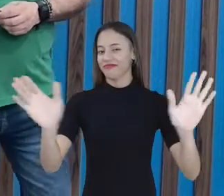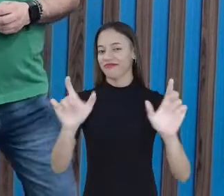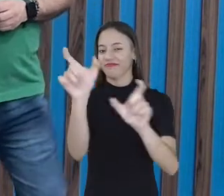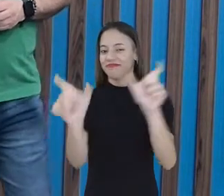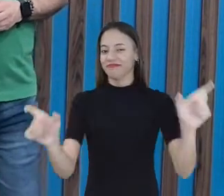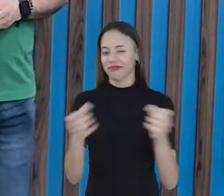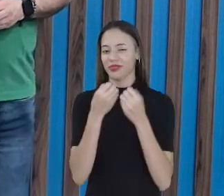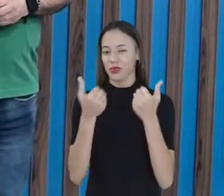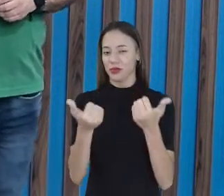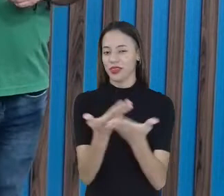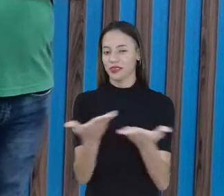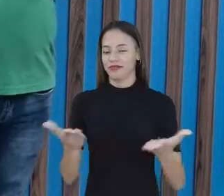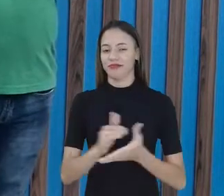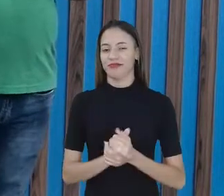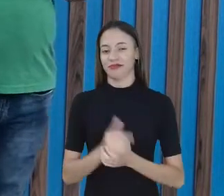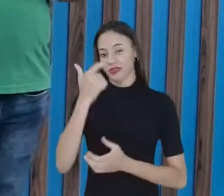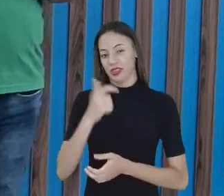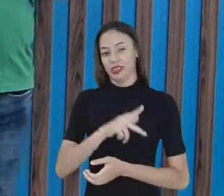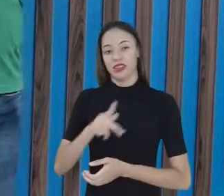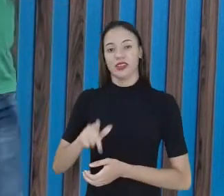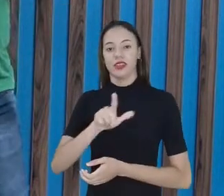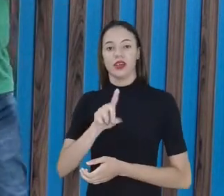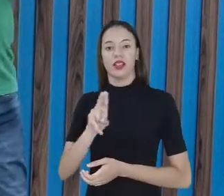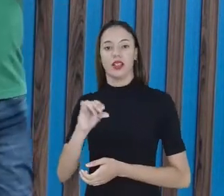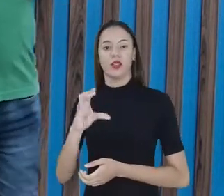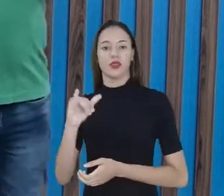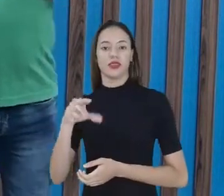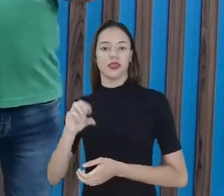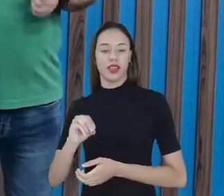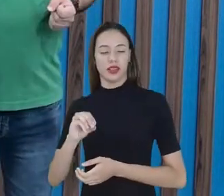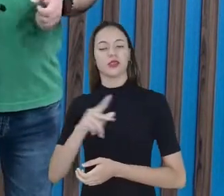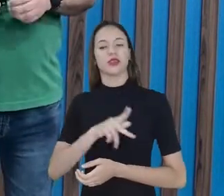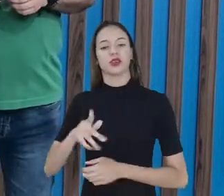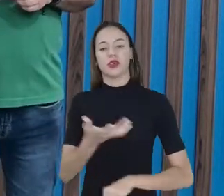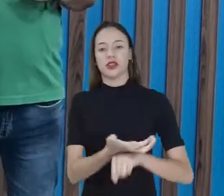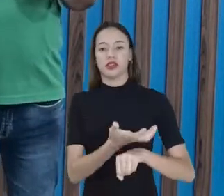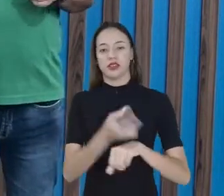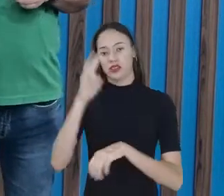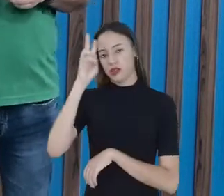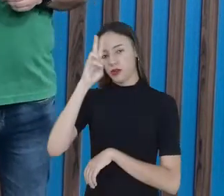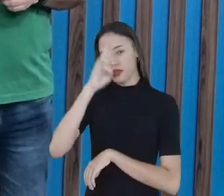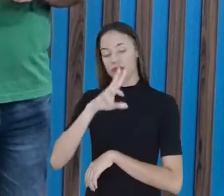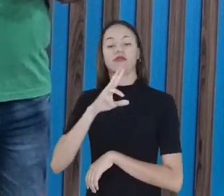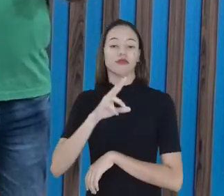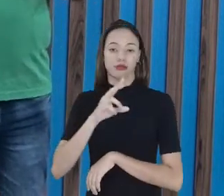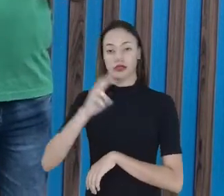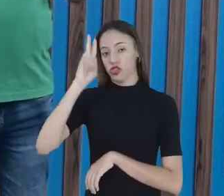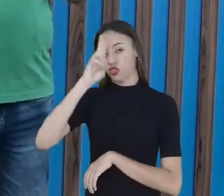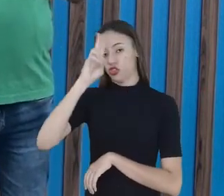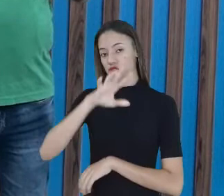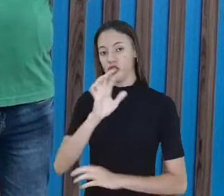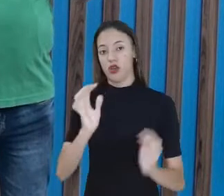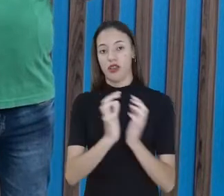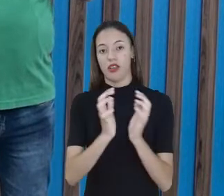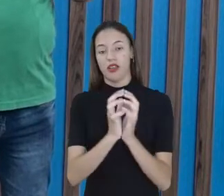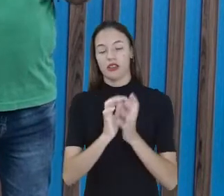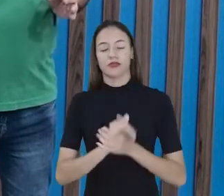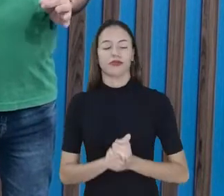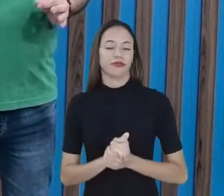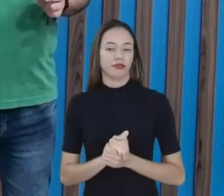pessoal, tudo bom com vocês? Eu sou o professor Luciano Júnior, professor de História do Recife. Nós vamos